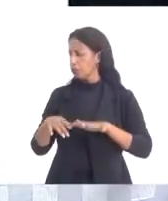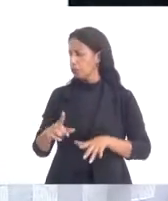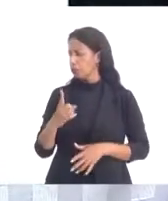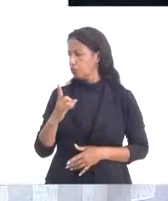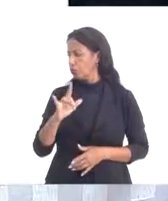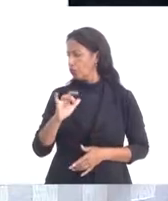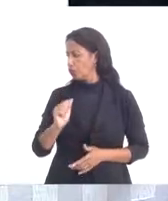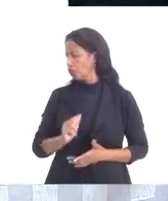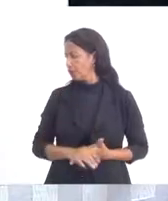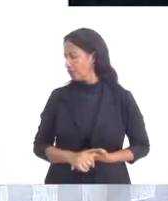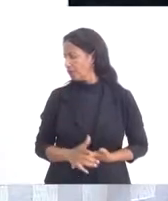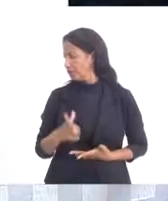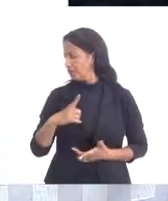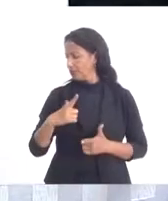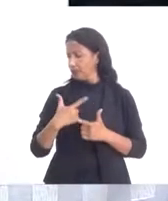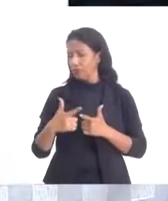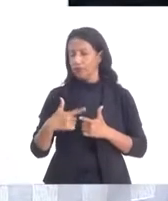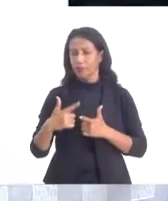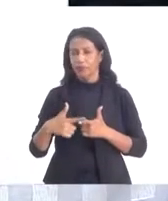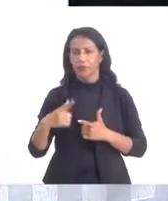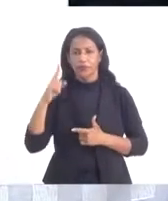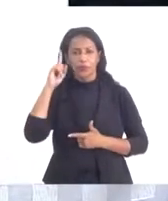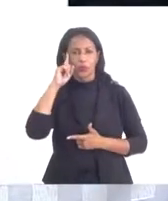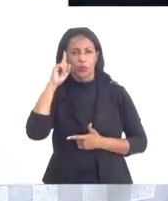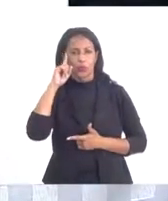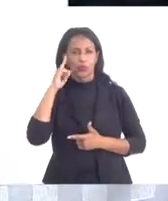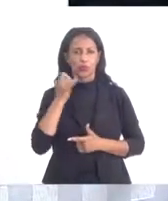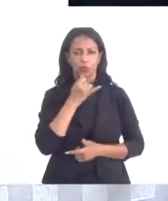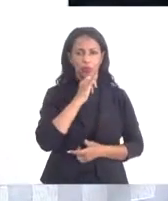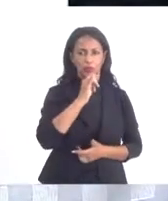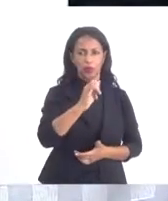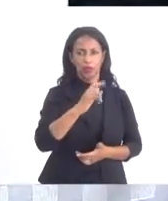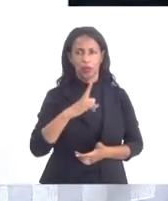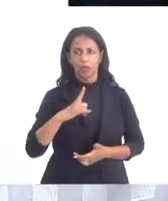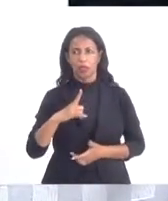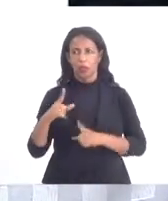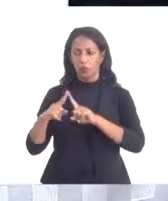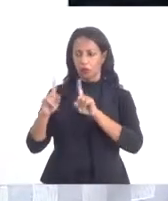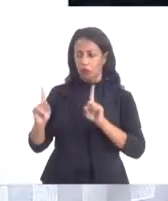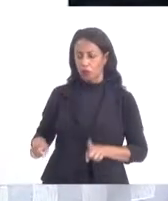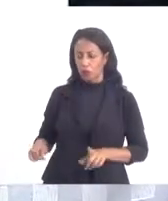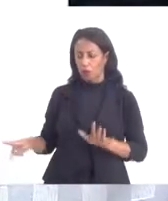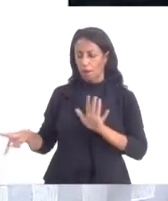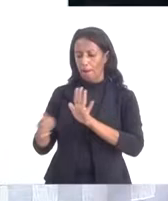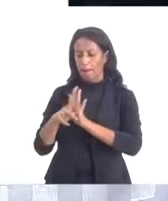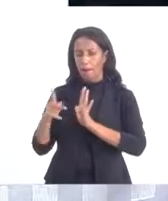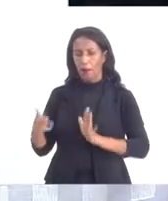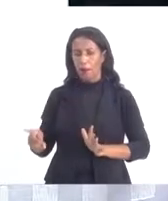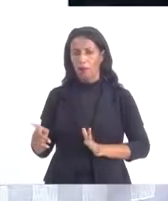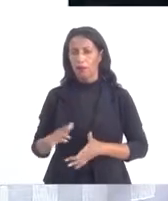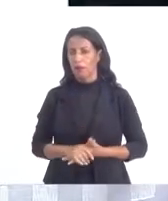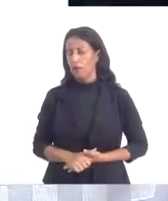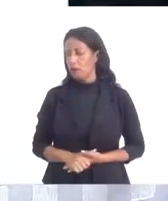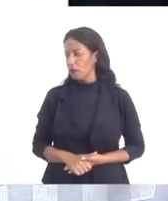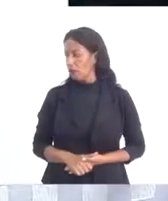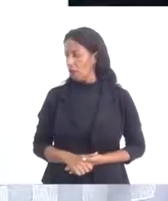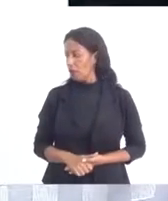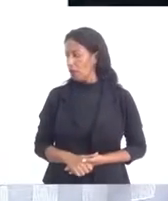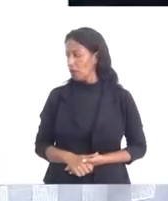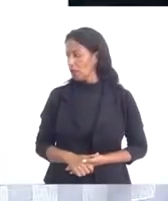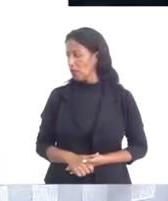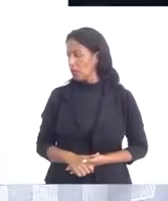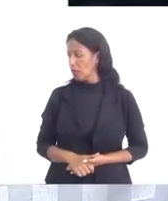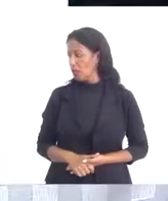Tem problemas diariamente com a questão da energia. Tem um funcionário só para comandar a Branca, para ficar